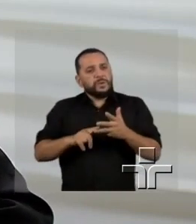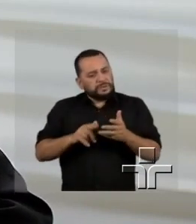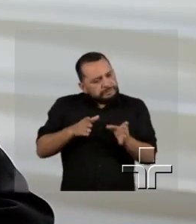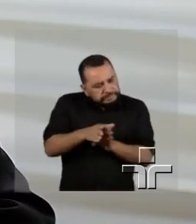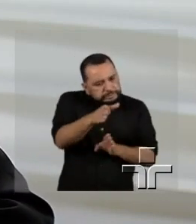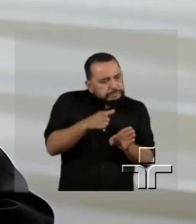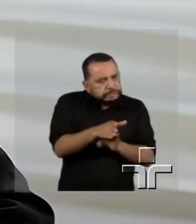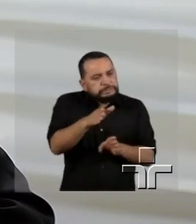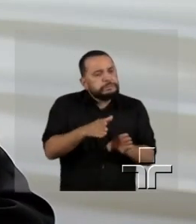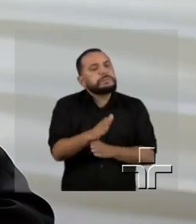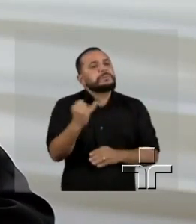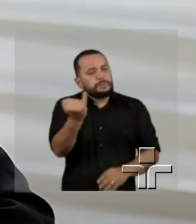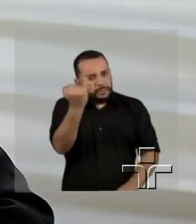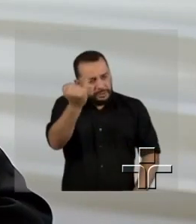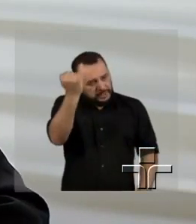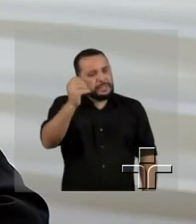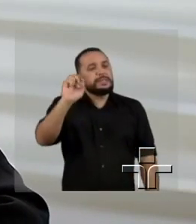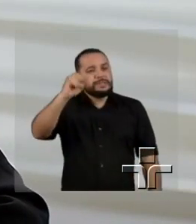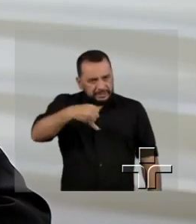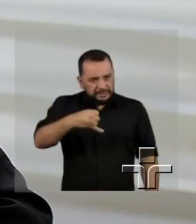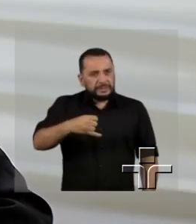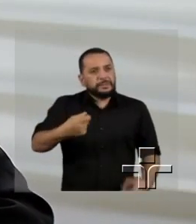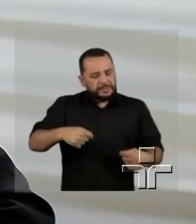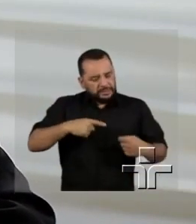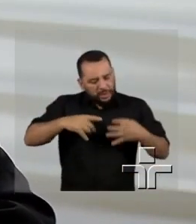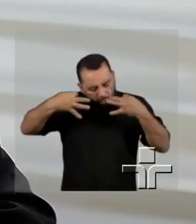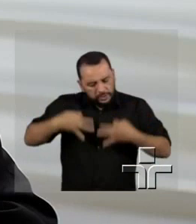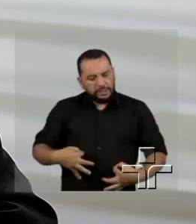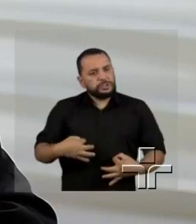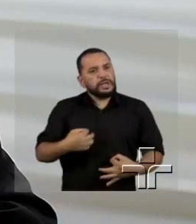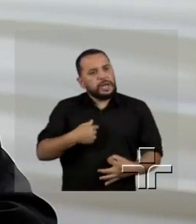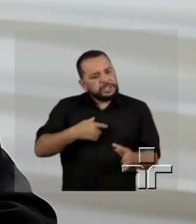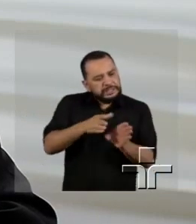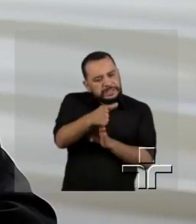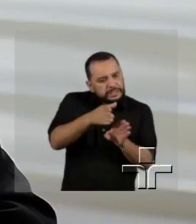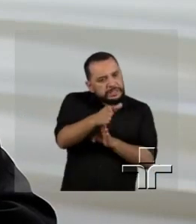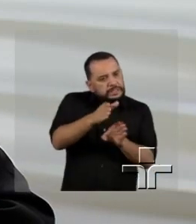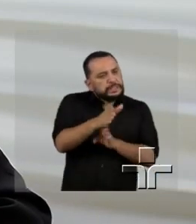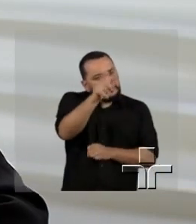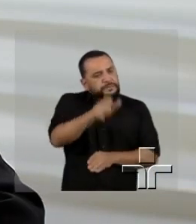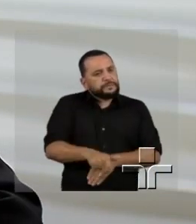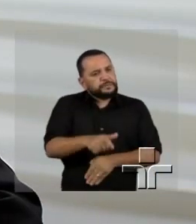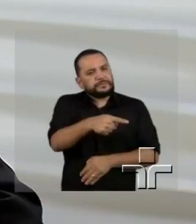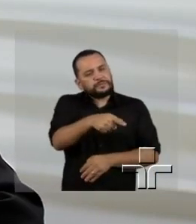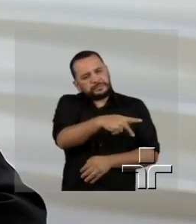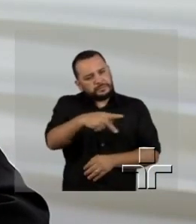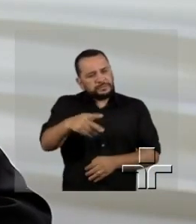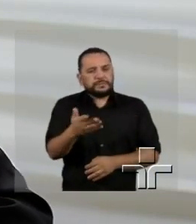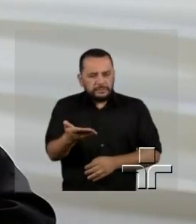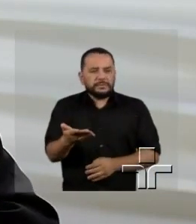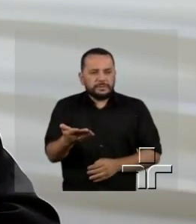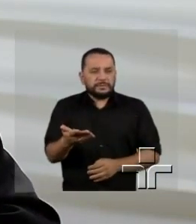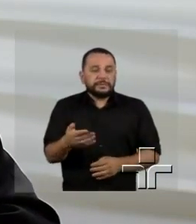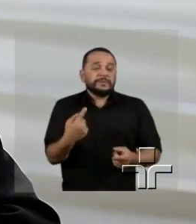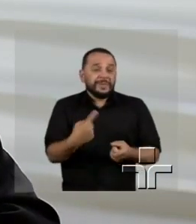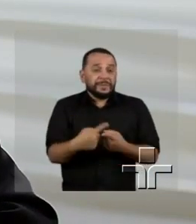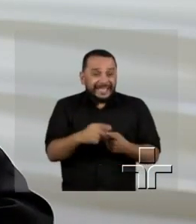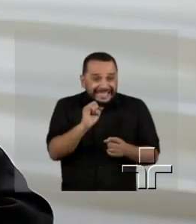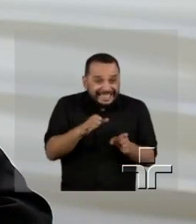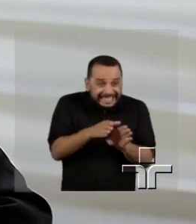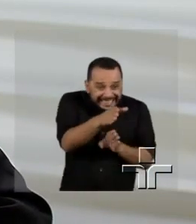pela experiência de vida dele, né, com 30 e tantos, mais de 30 anos, mais ou menos 30 anos